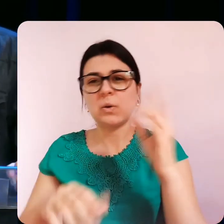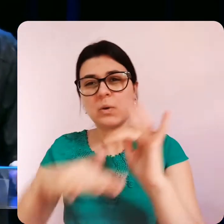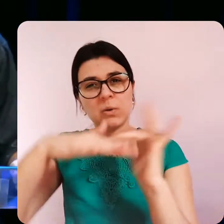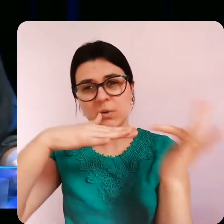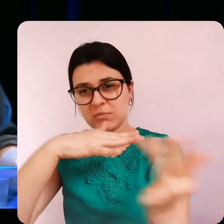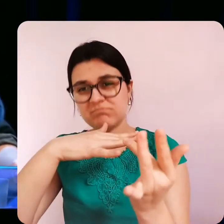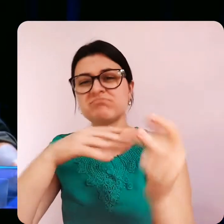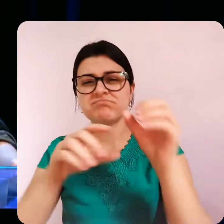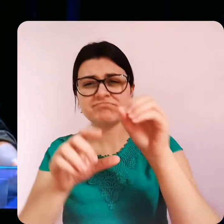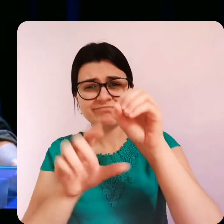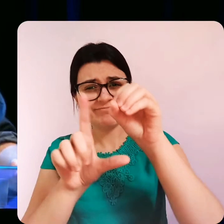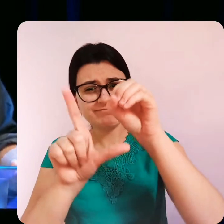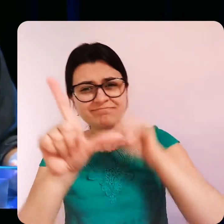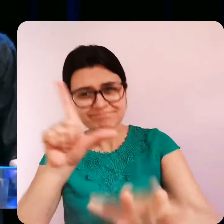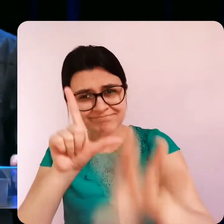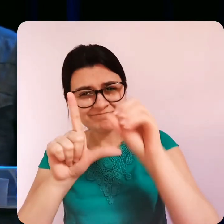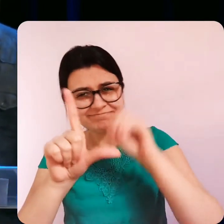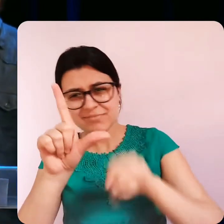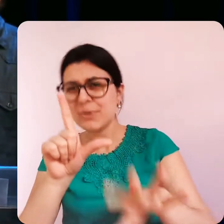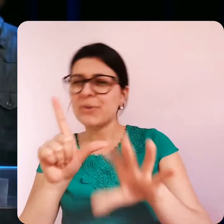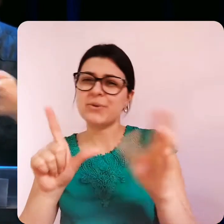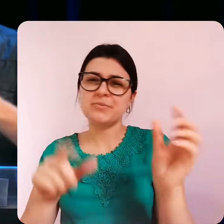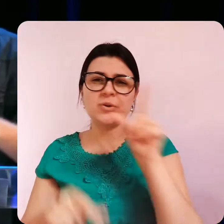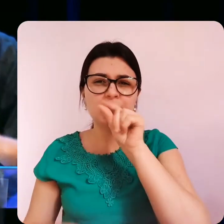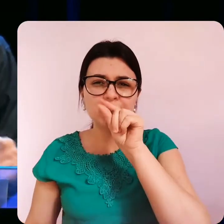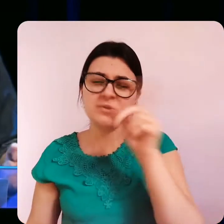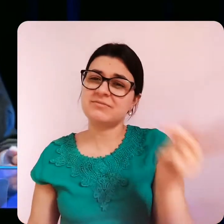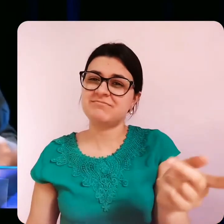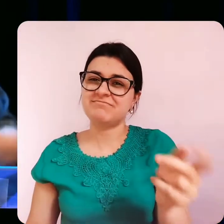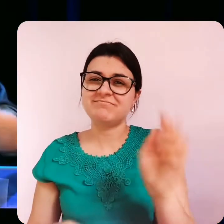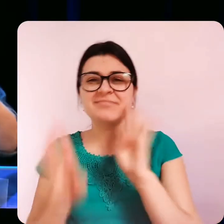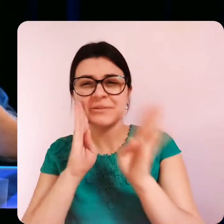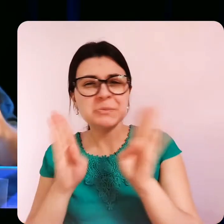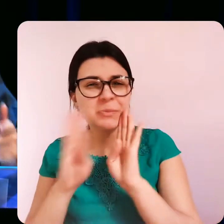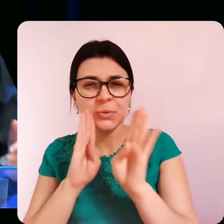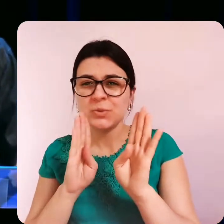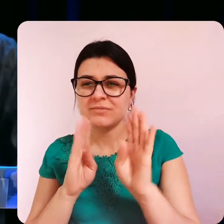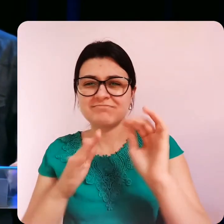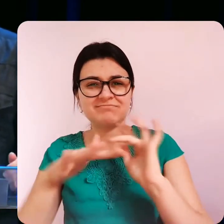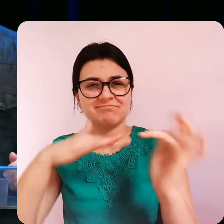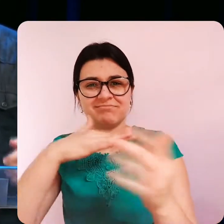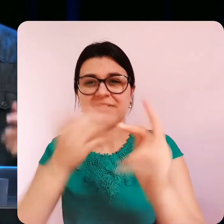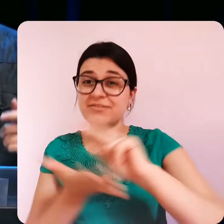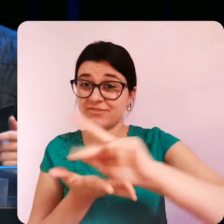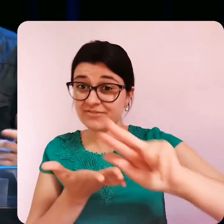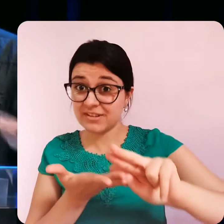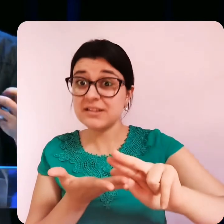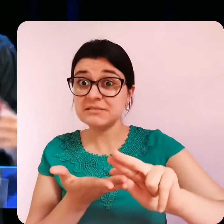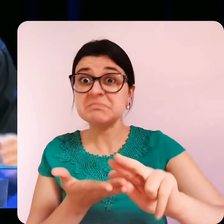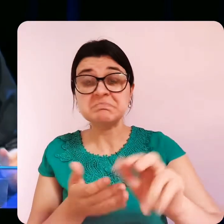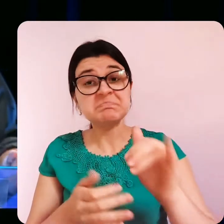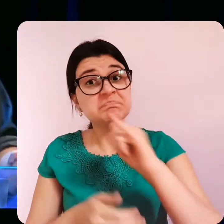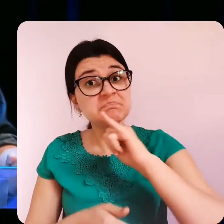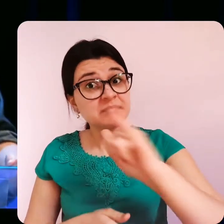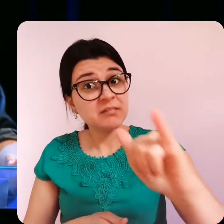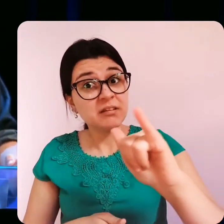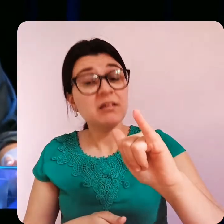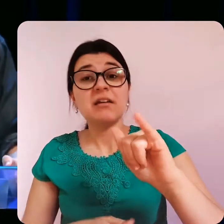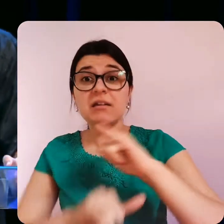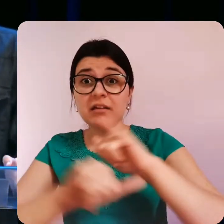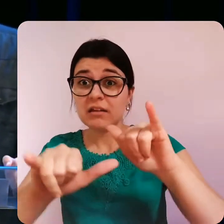Twitter, no Facebook, seja onde for, fala: você sabia que nem todo mundo é filho de Deus? Ou qualquer outra coisa que você queira escrever, manda para o seu amigo, convida para vir para